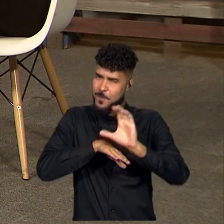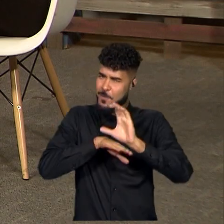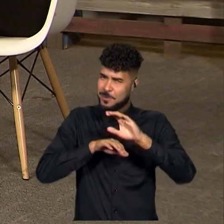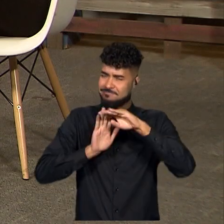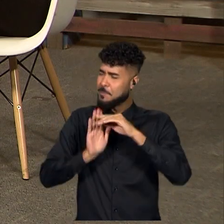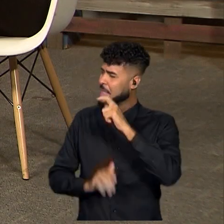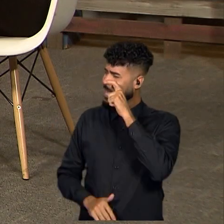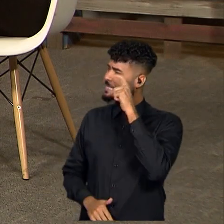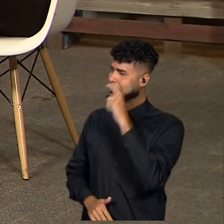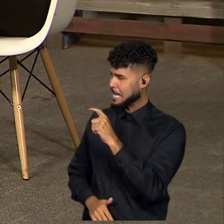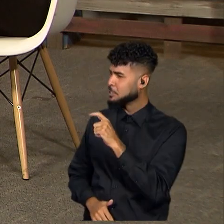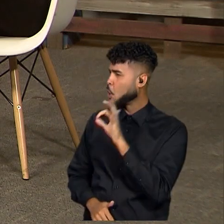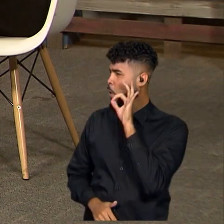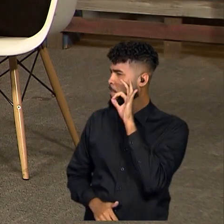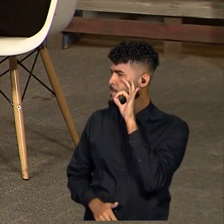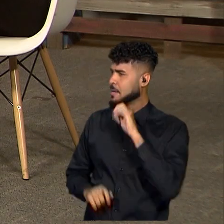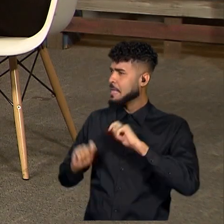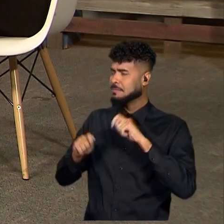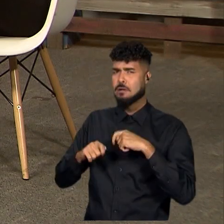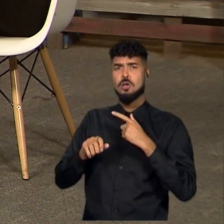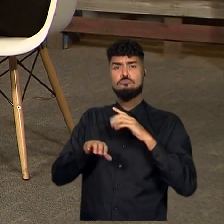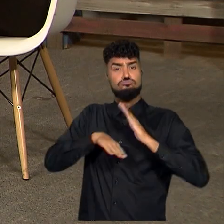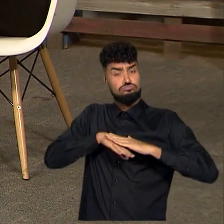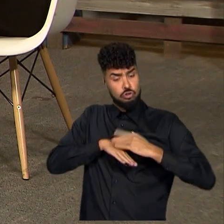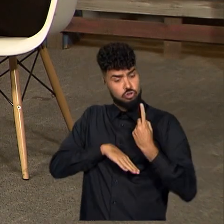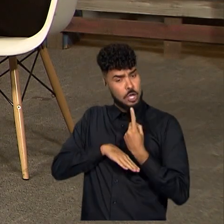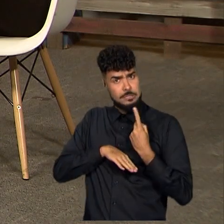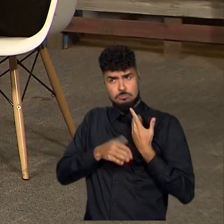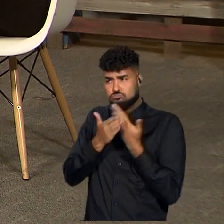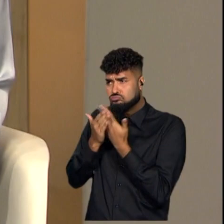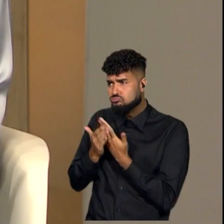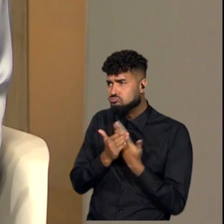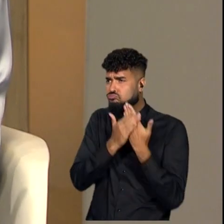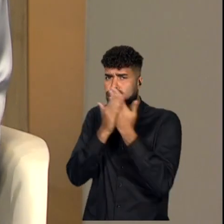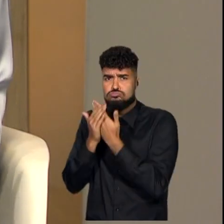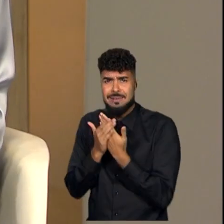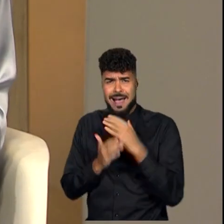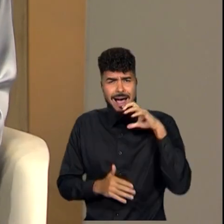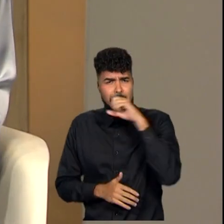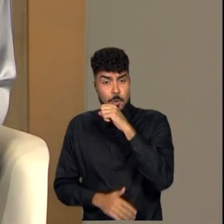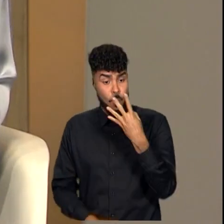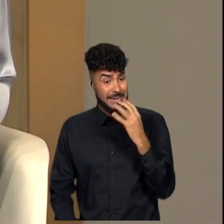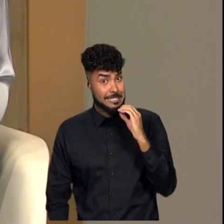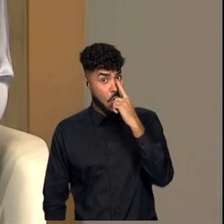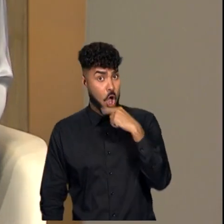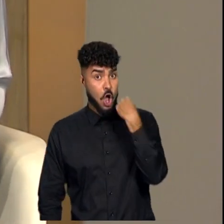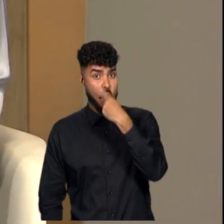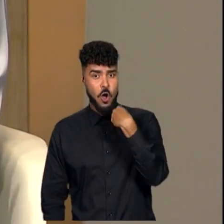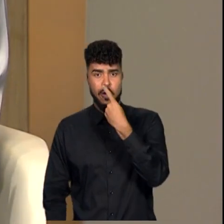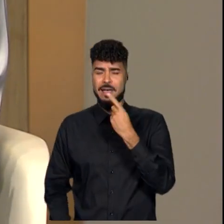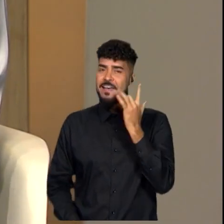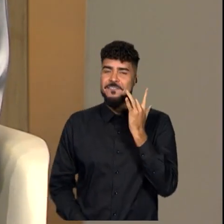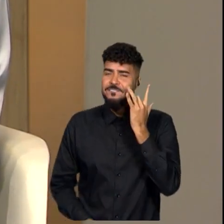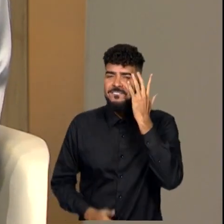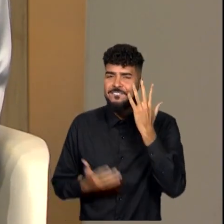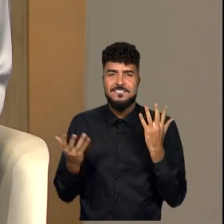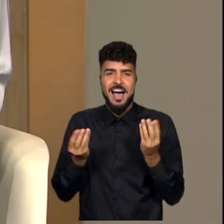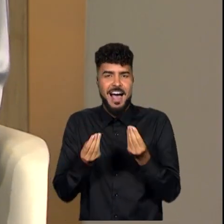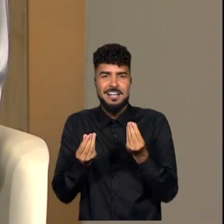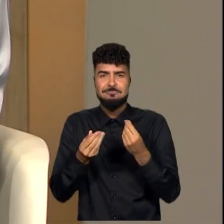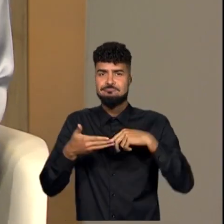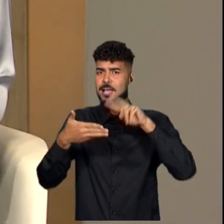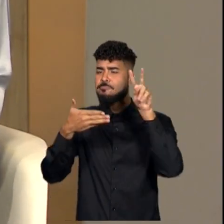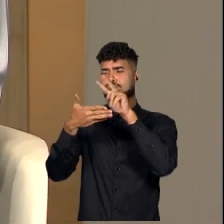Roberta, autoinstrucionais, de 40 horas, então são rápidos, acho que são muito fáceis, né,